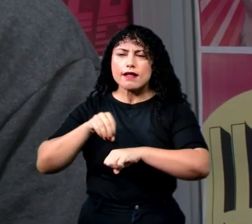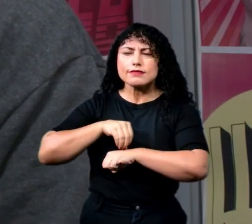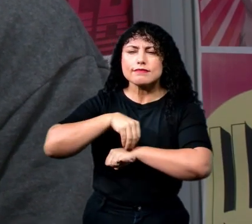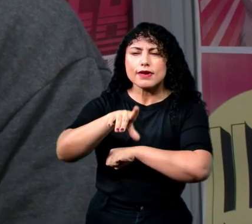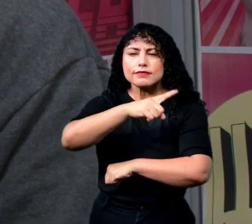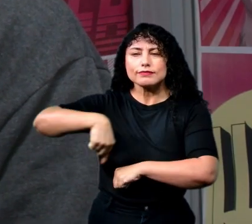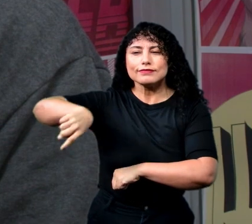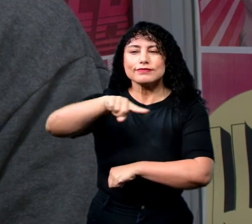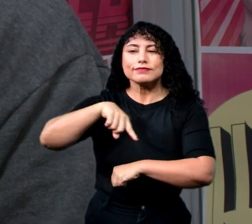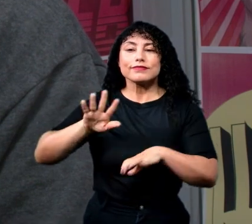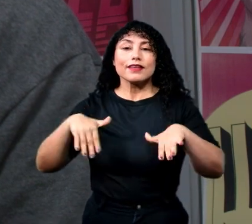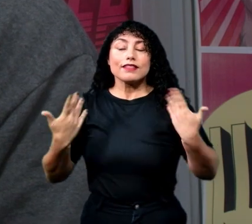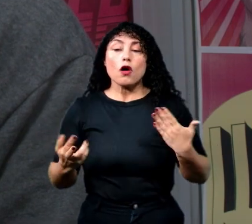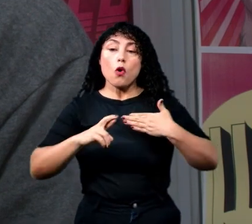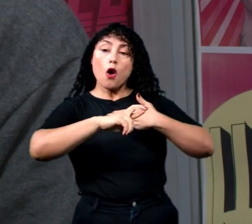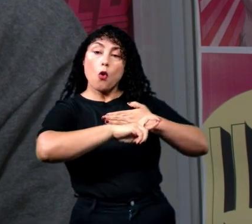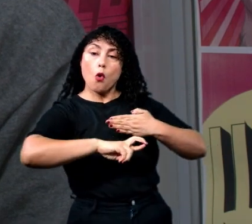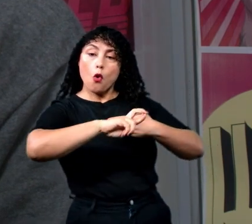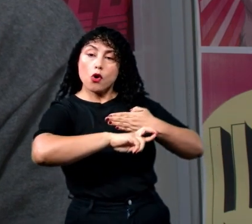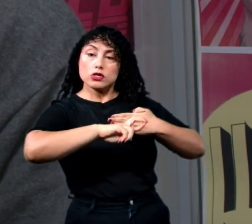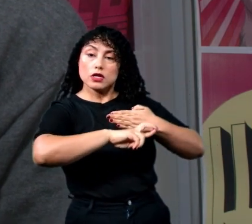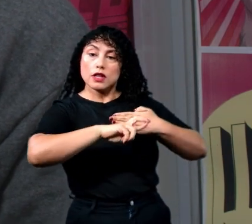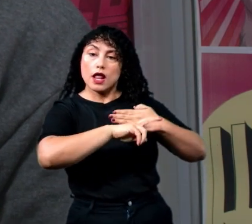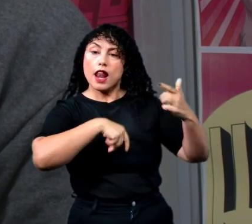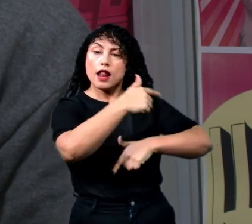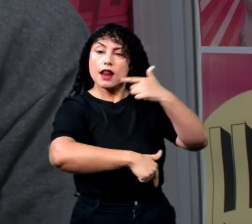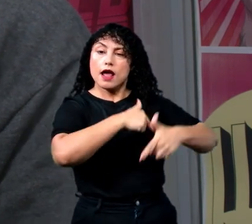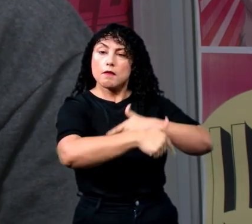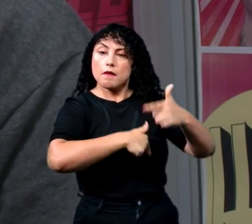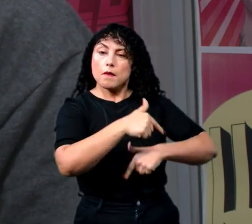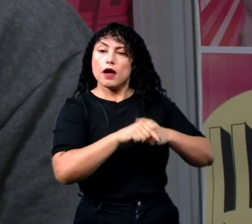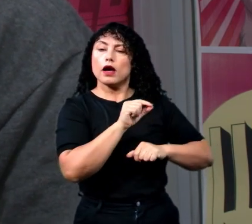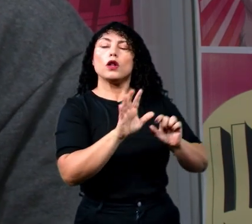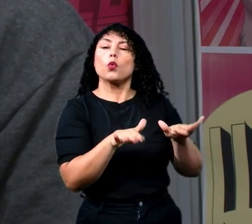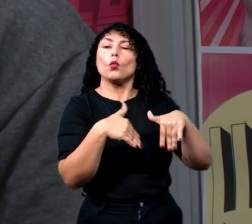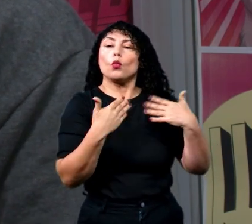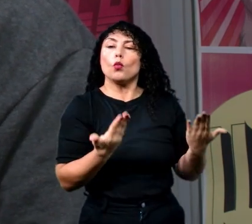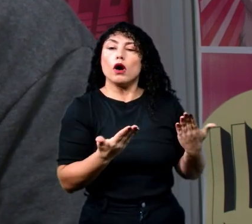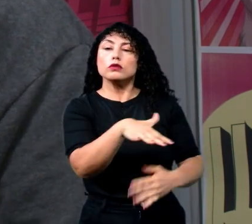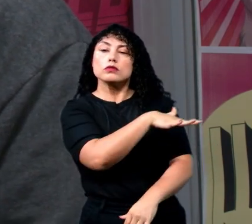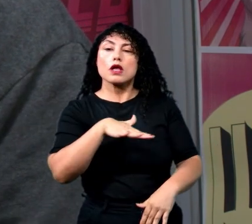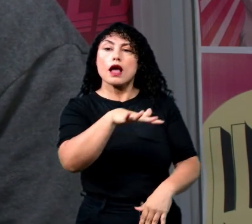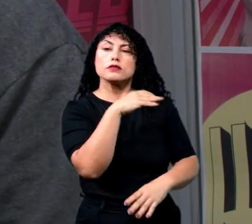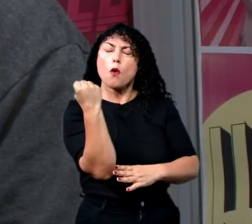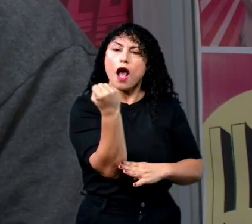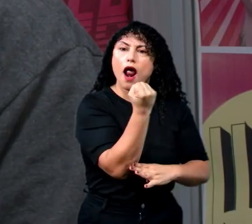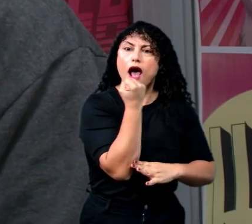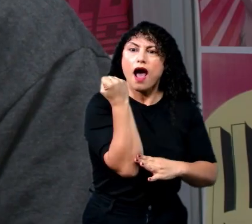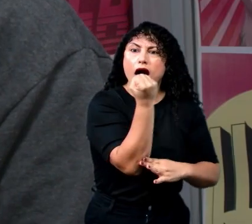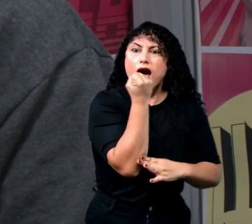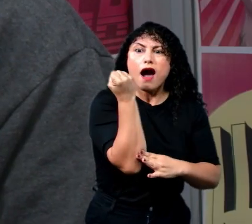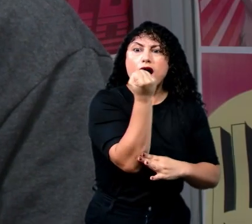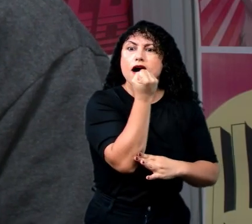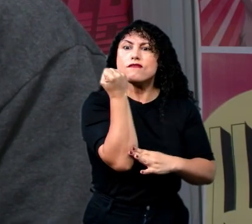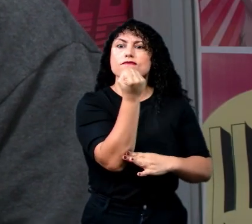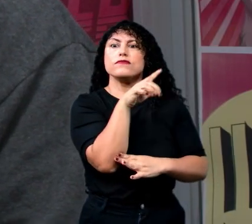né? Então, a corregedoria, ela atua, vamos dizer assim, quando os casos são mais graves, né, do ponto